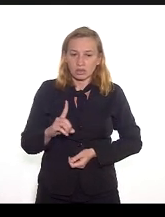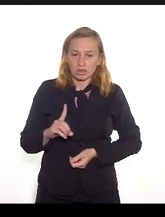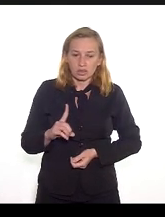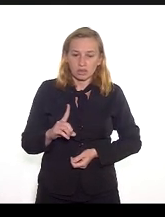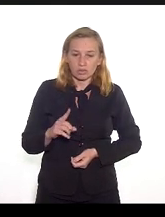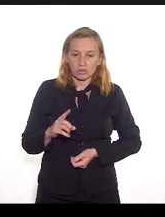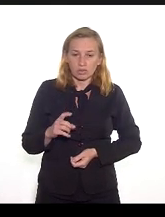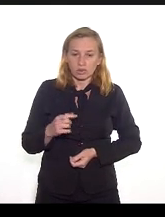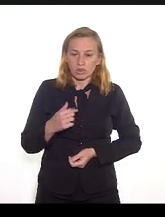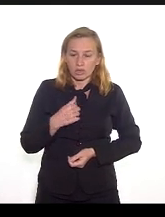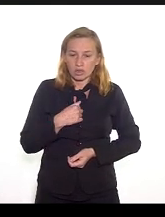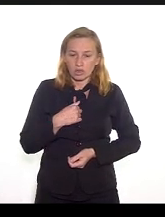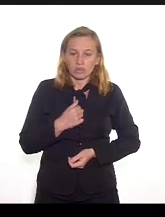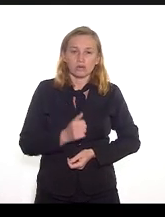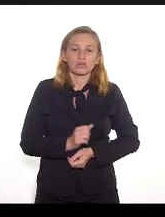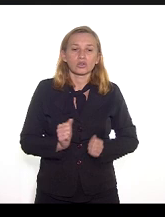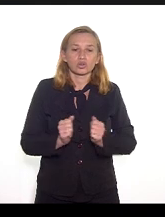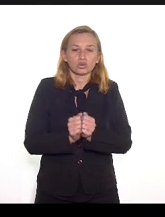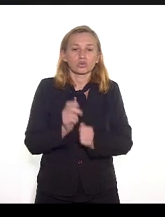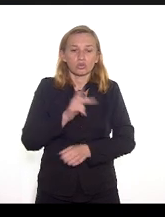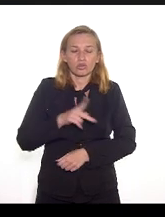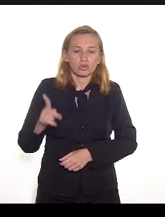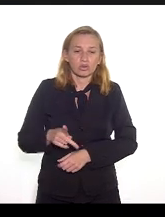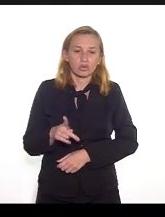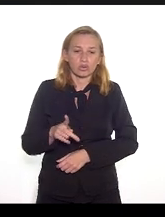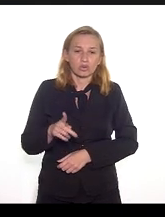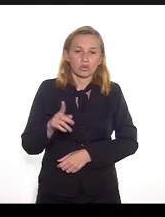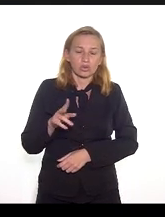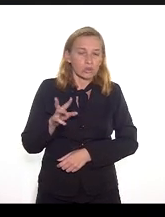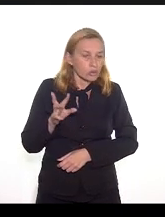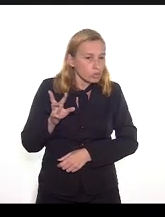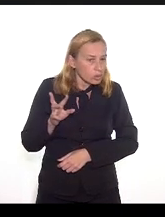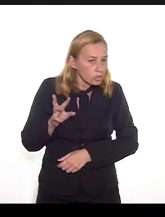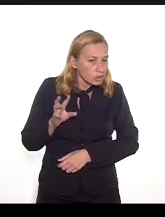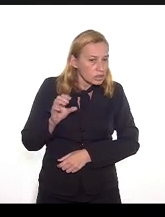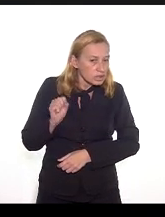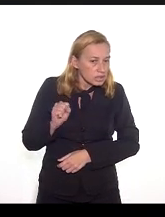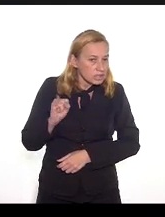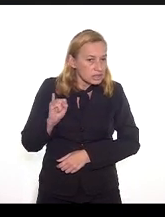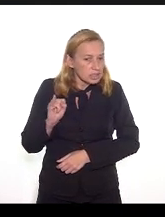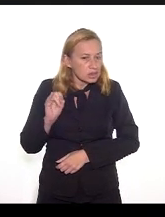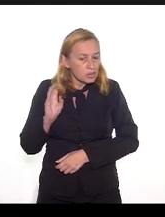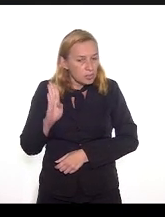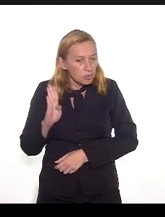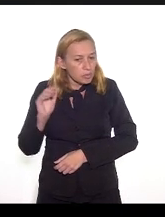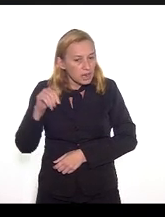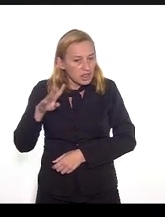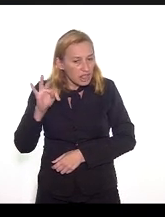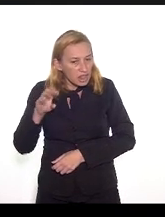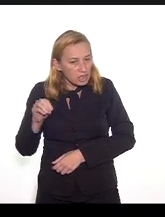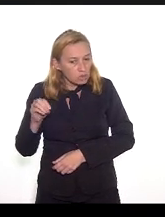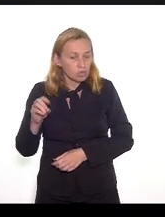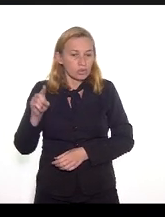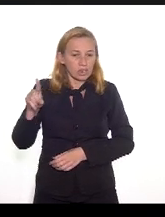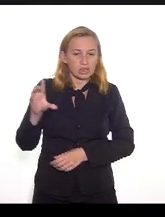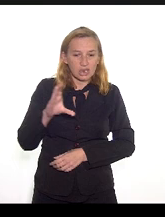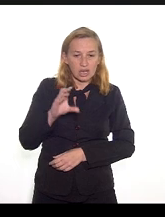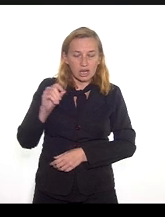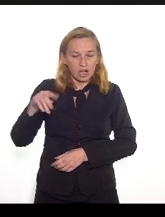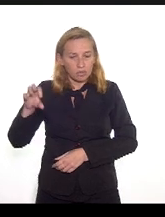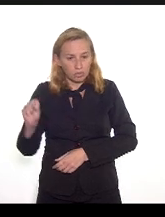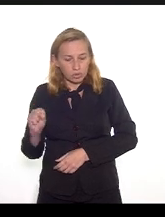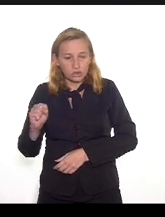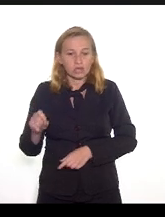na coordenação dessa edição, junto com o professor Dr. Romeu Silva Neto, lá do IFE de Campos,